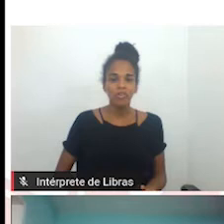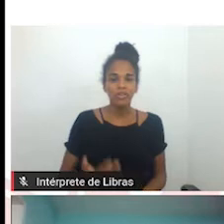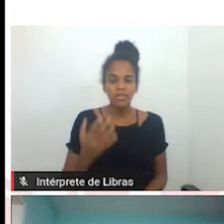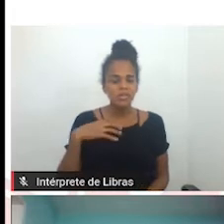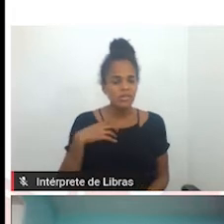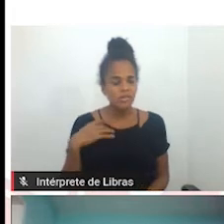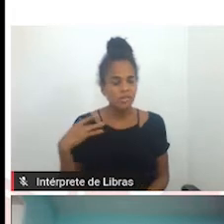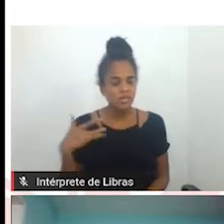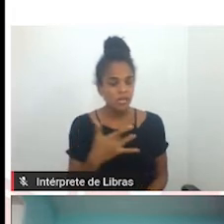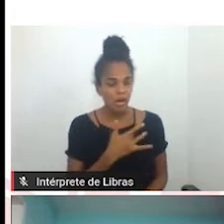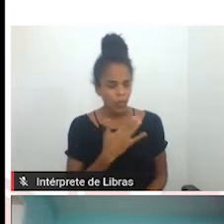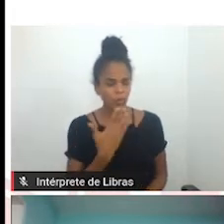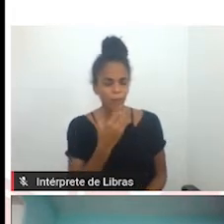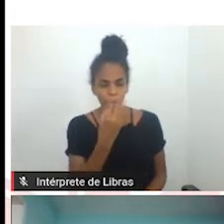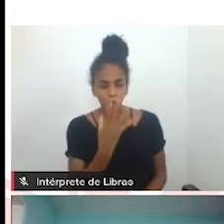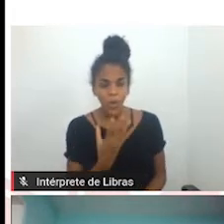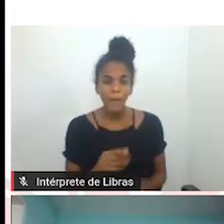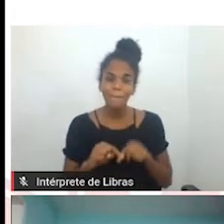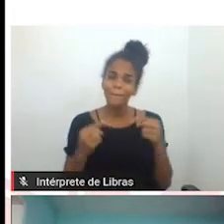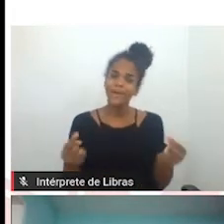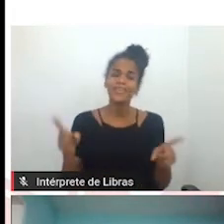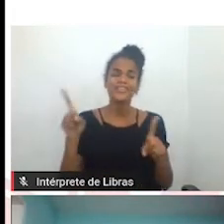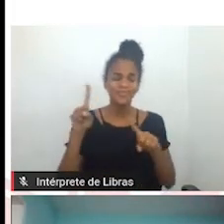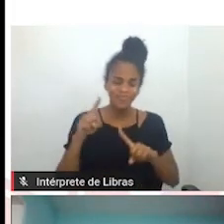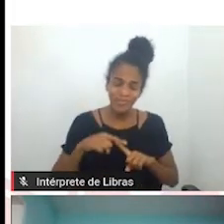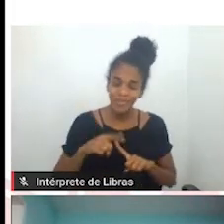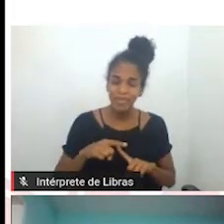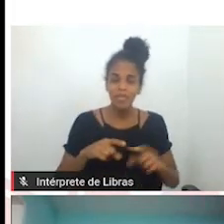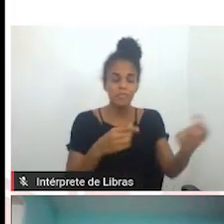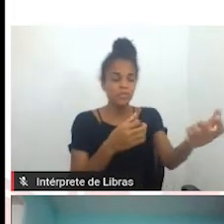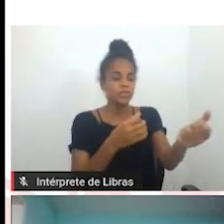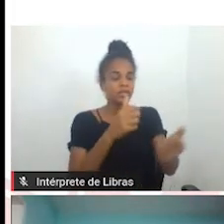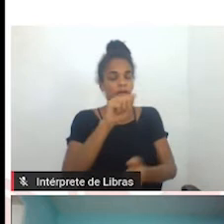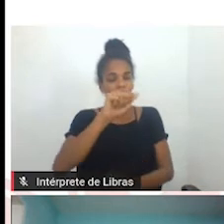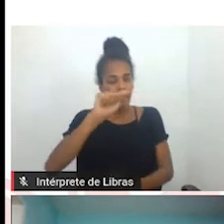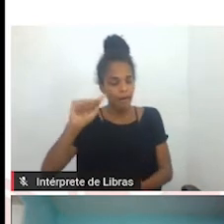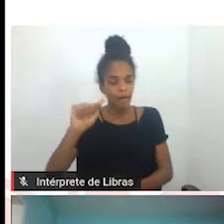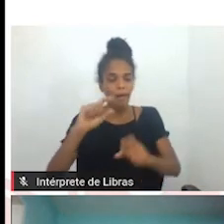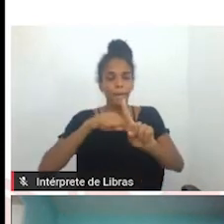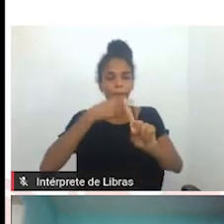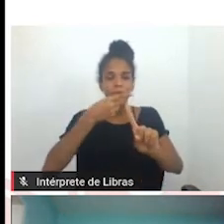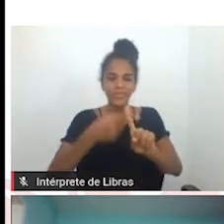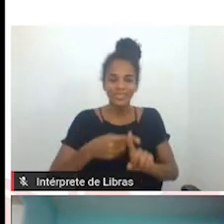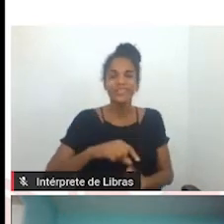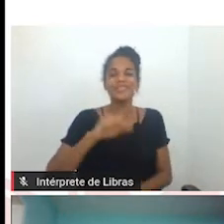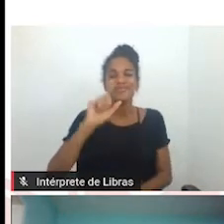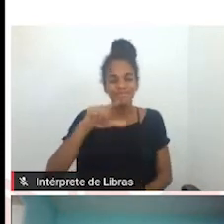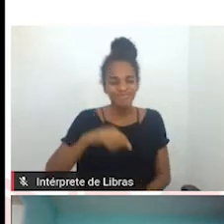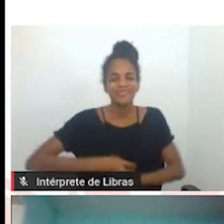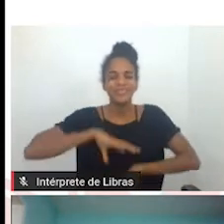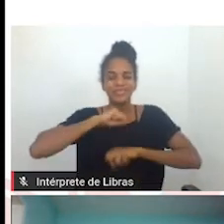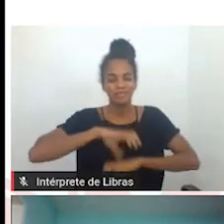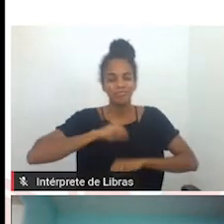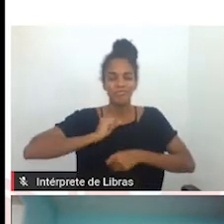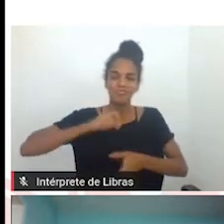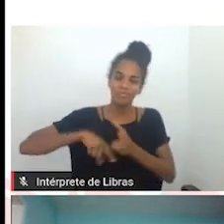Mas se isso aí é coincidência ou não, a gente só vai saber depois que tiverem outros estudos. Mas só para ficar essa curiosidade, quem for do tipo A